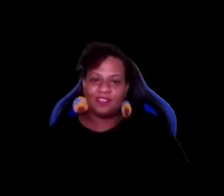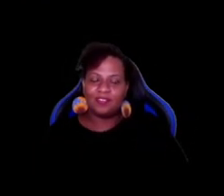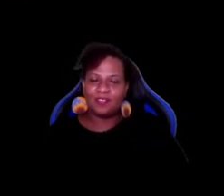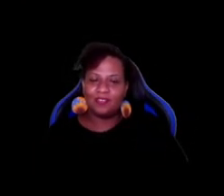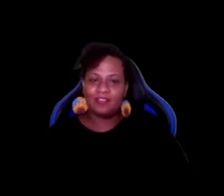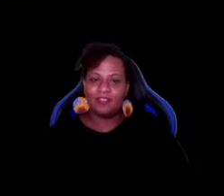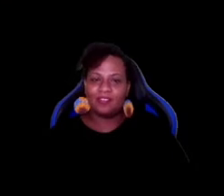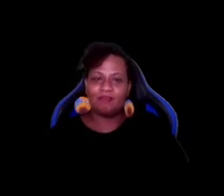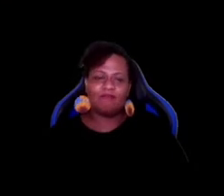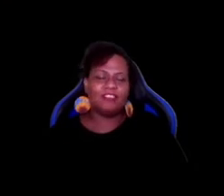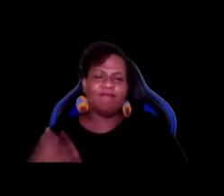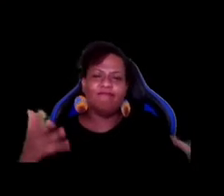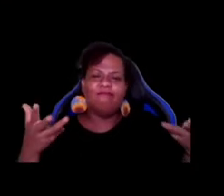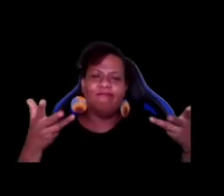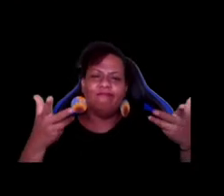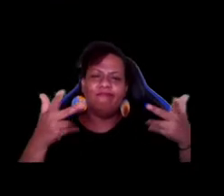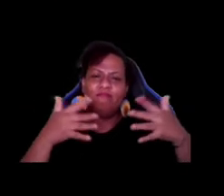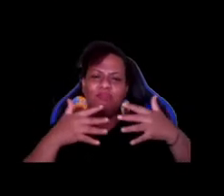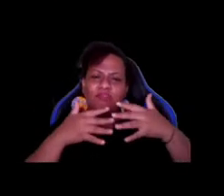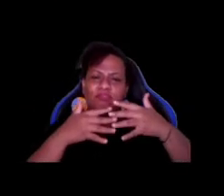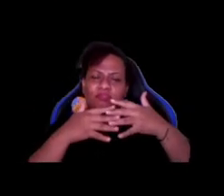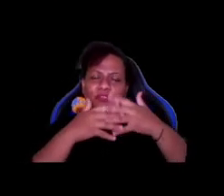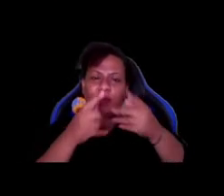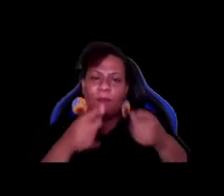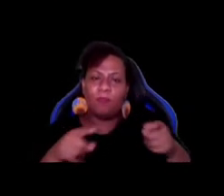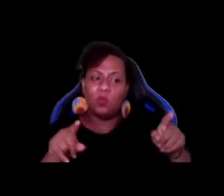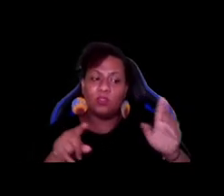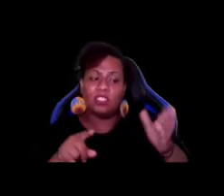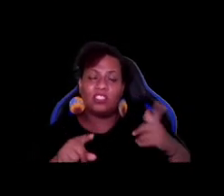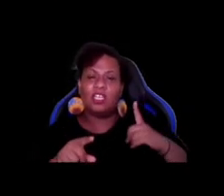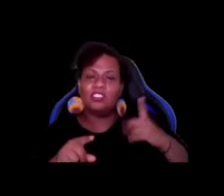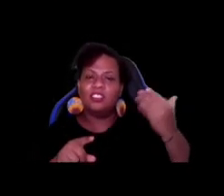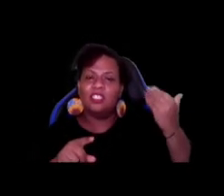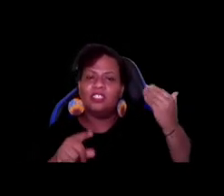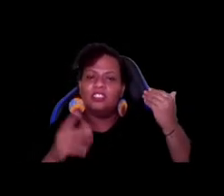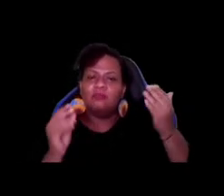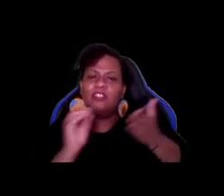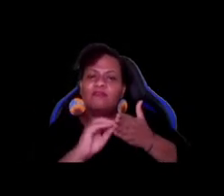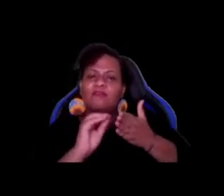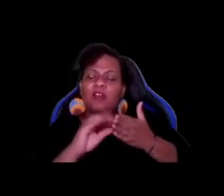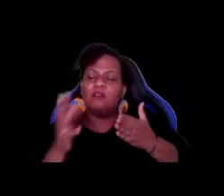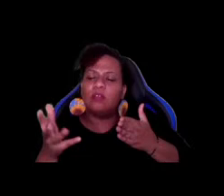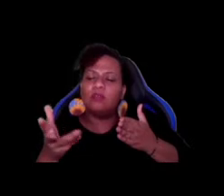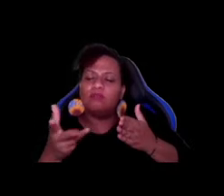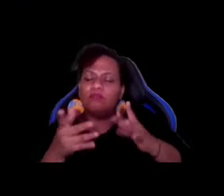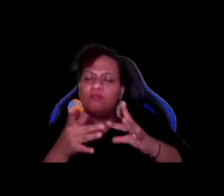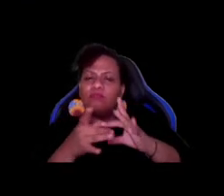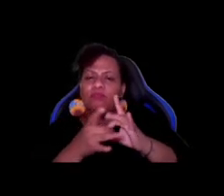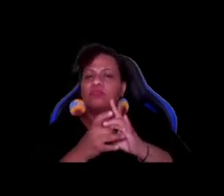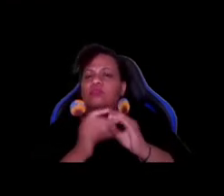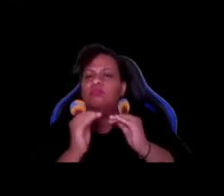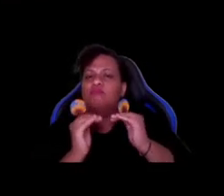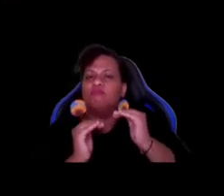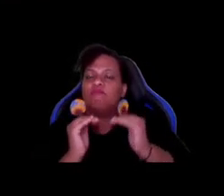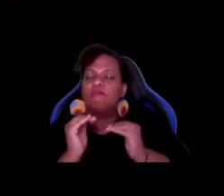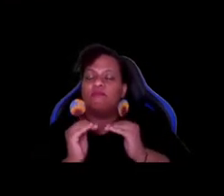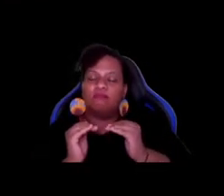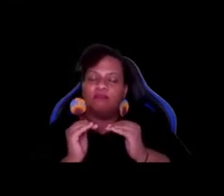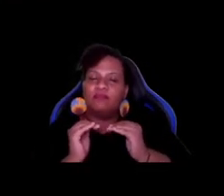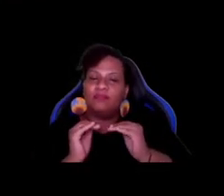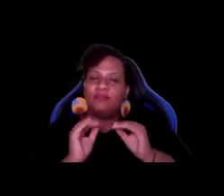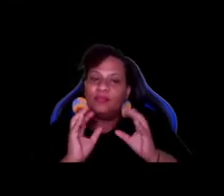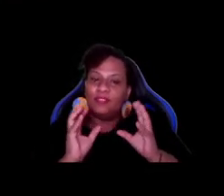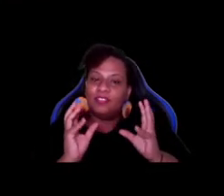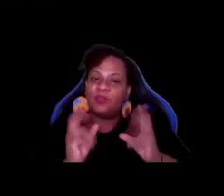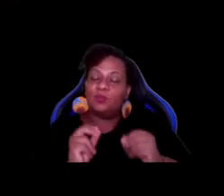uma harmonia para uma melodia que existia, mas eu não sabia harmonizar. Então, é toda assim, de forma